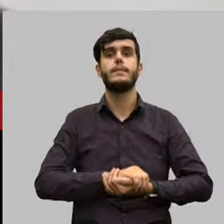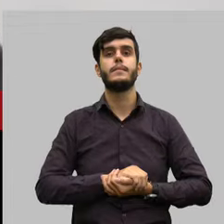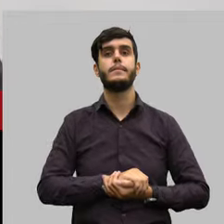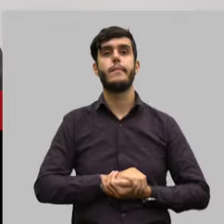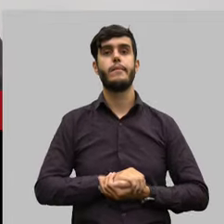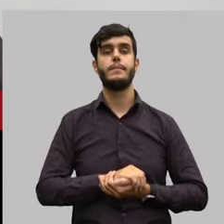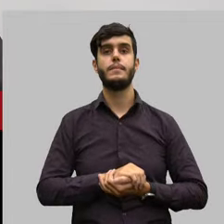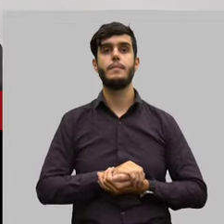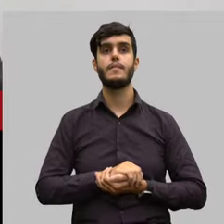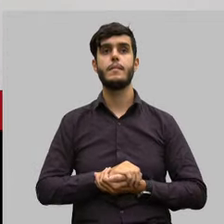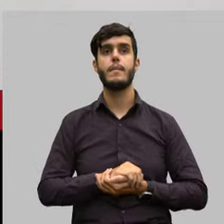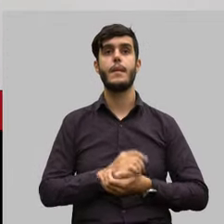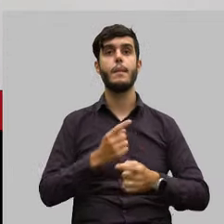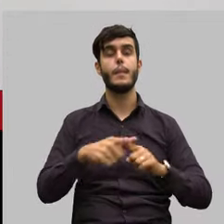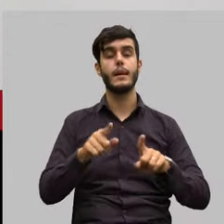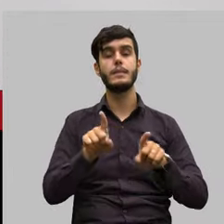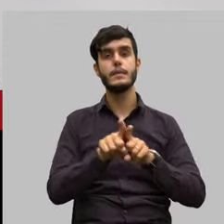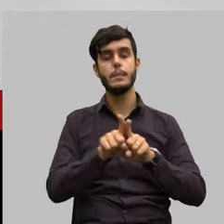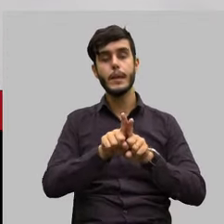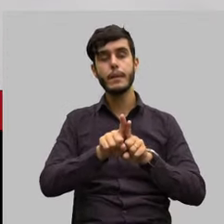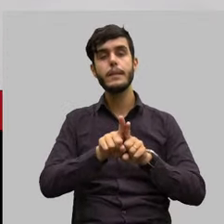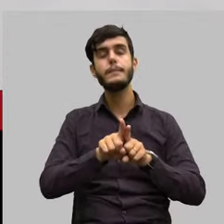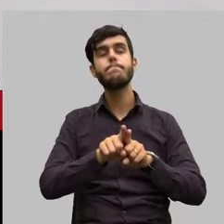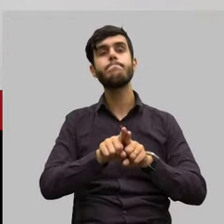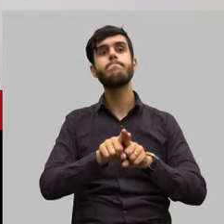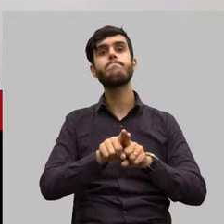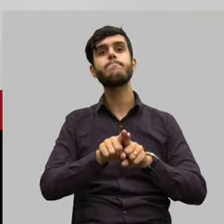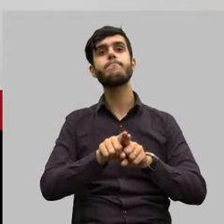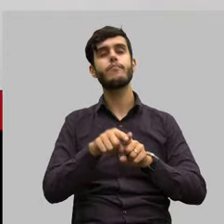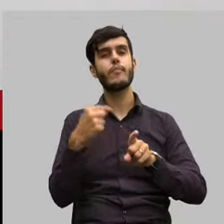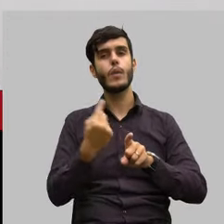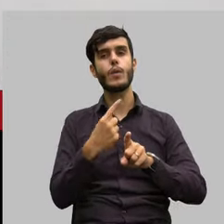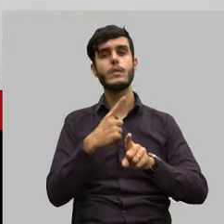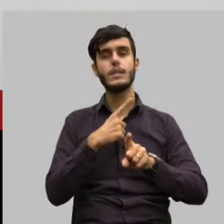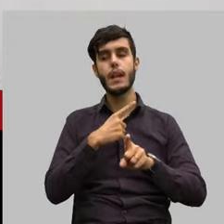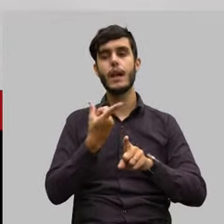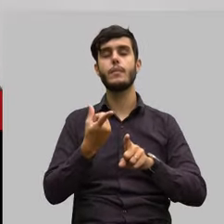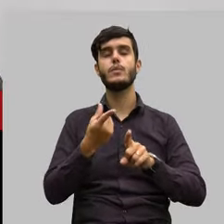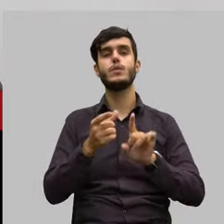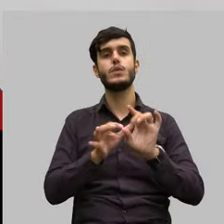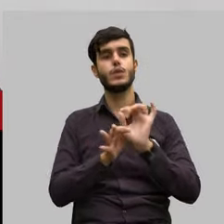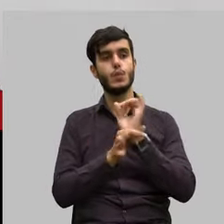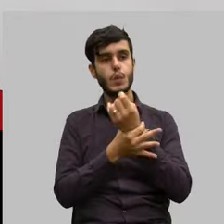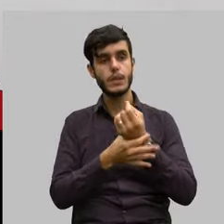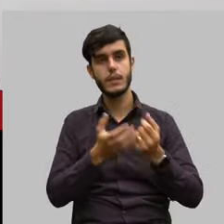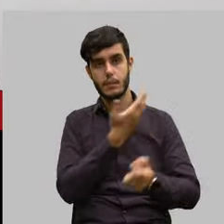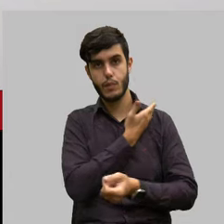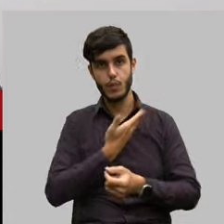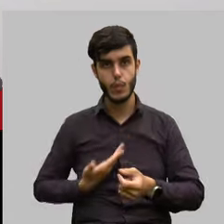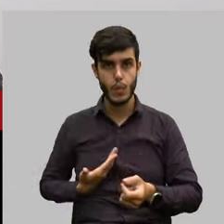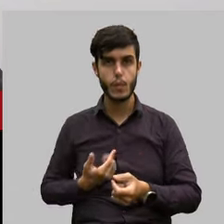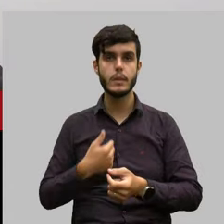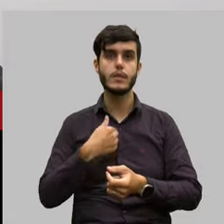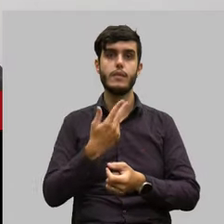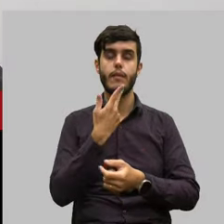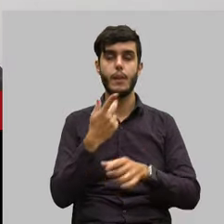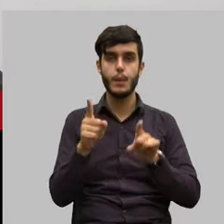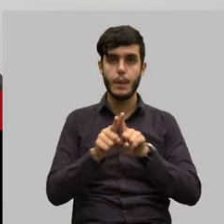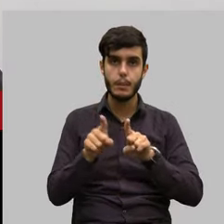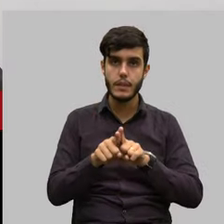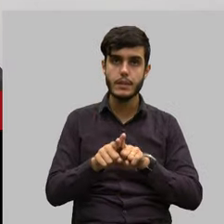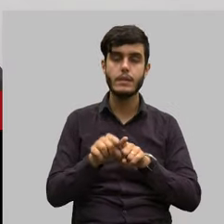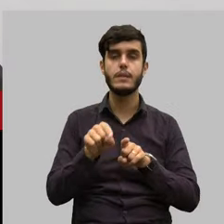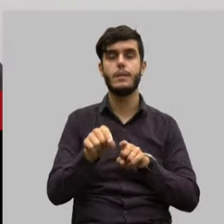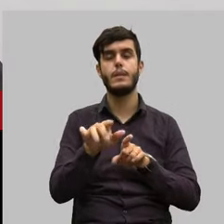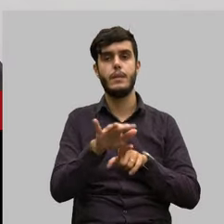secretária nós temos aqui as forças de segurança pública e aqui eu falo também a